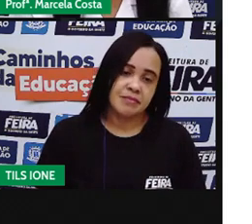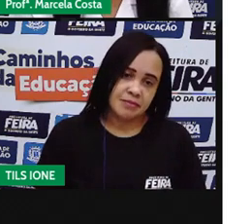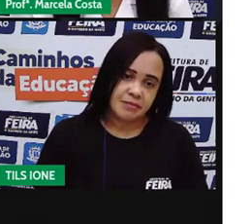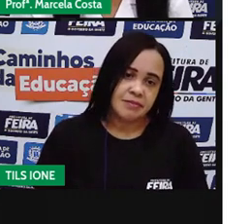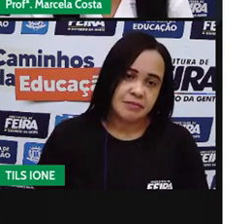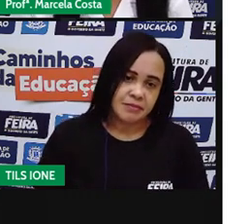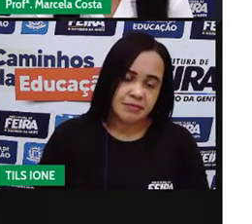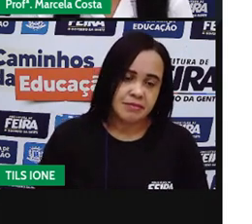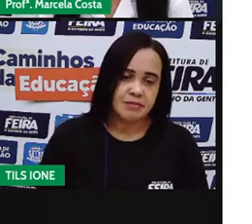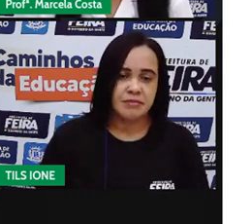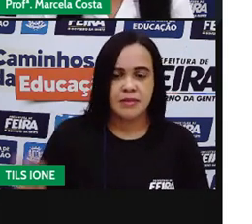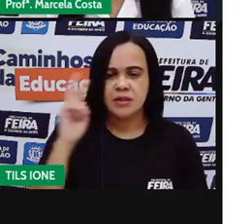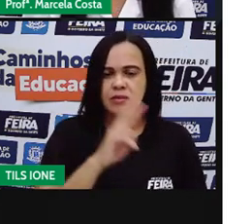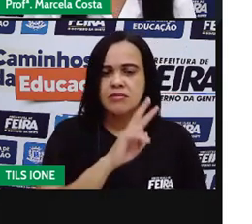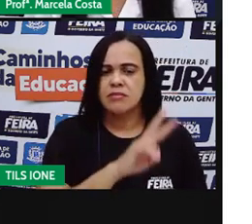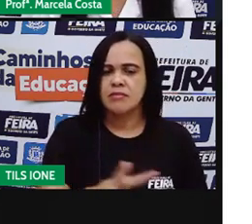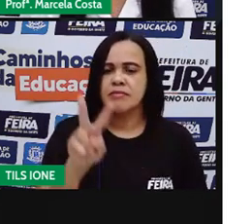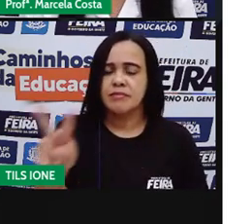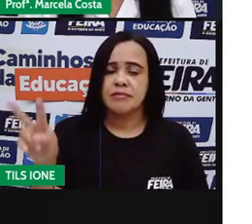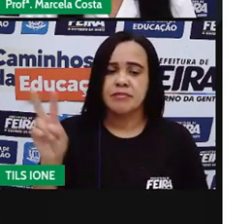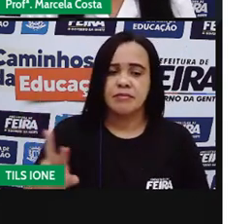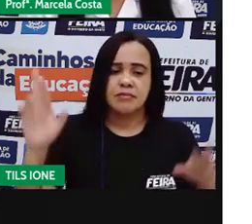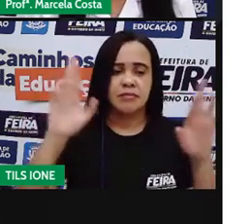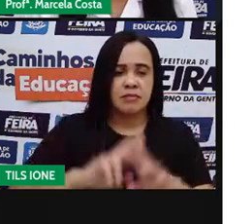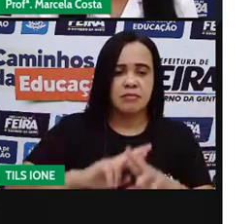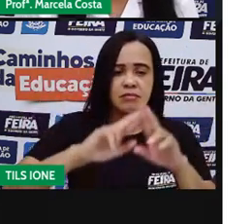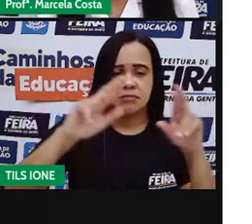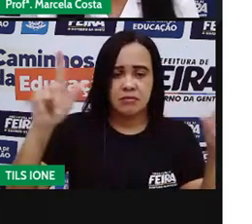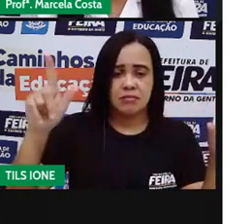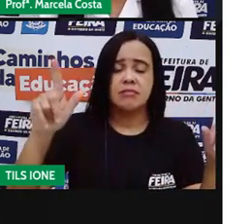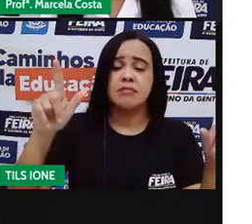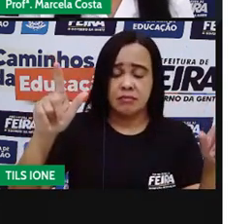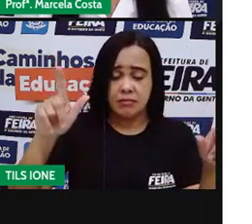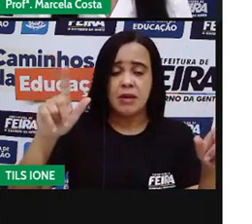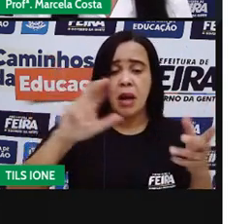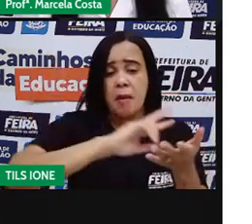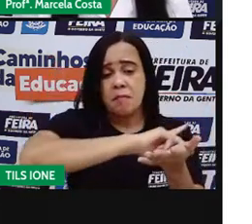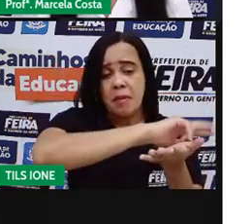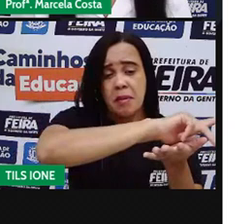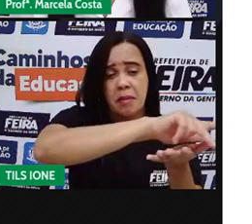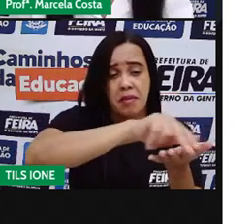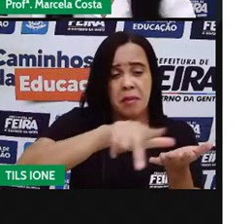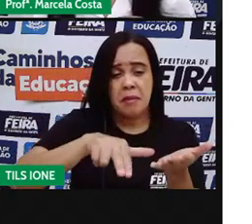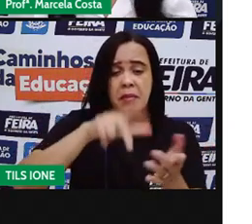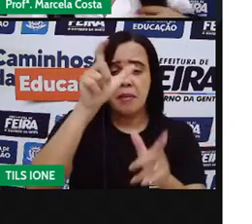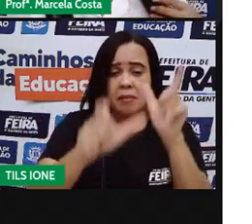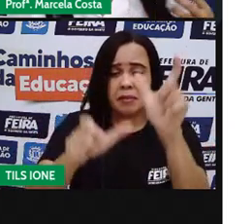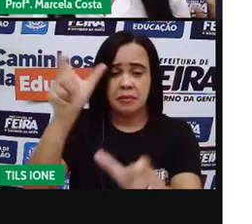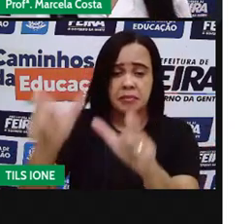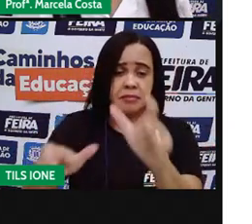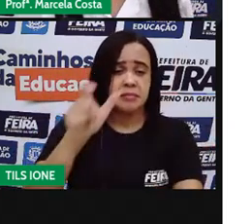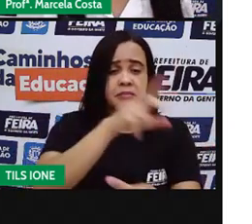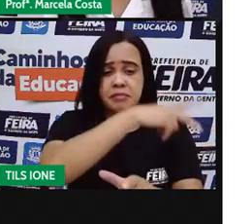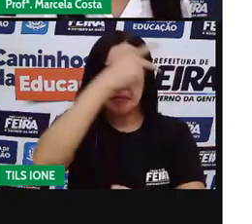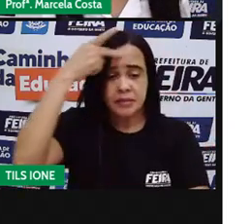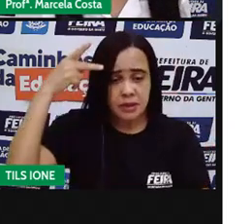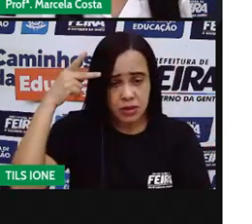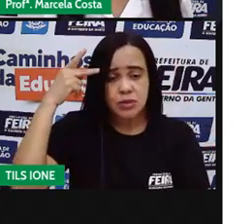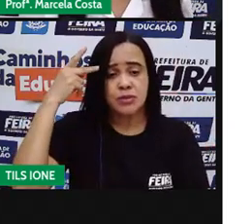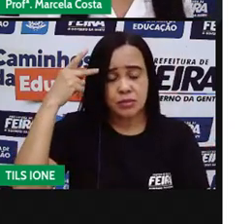a gente vê diferenças em diversos aspectos das pessoas. Tem gente